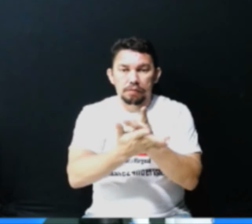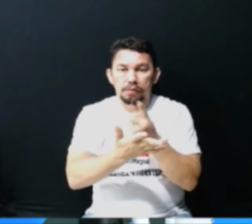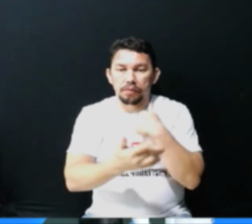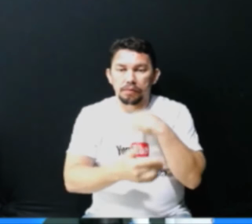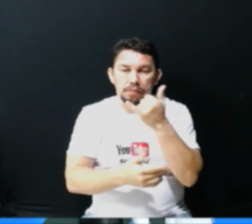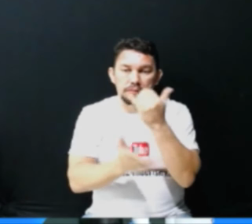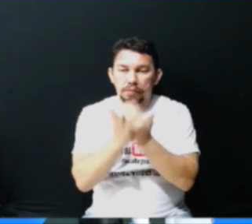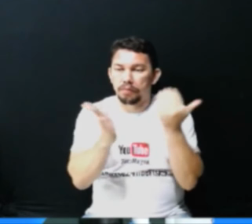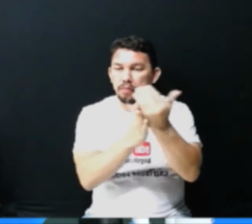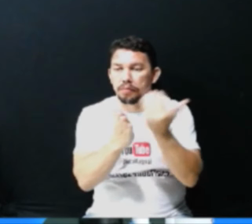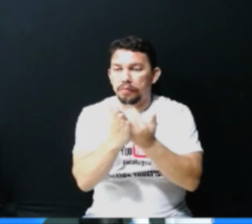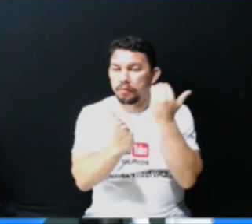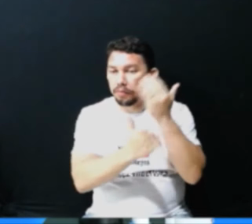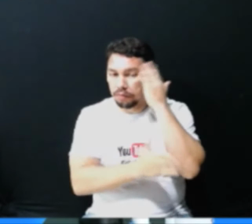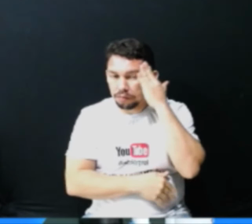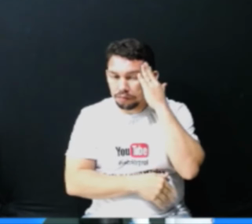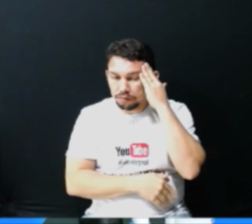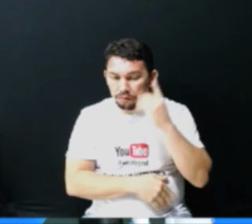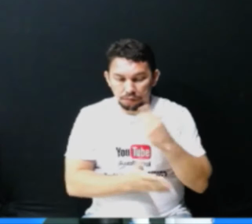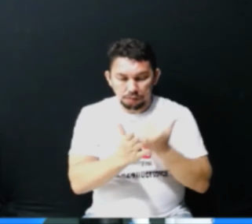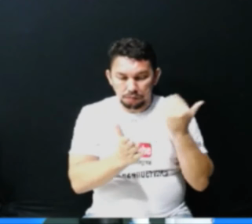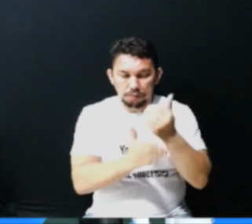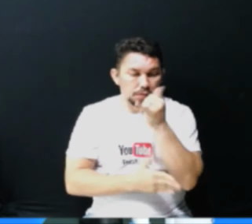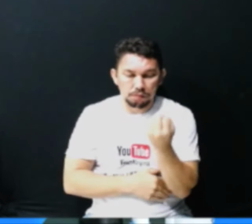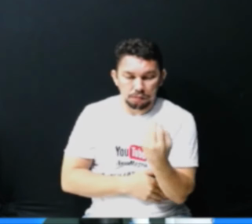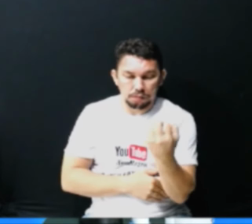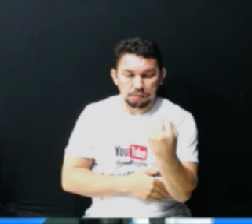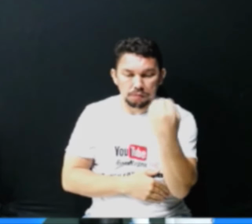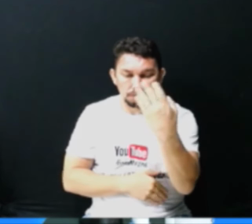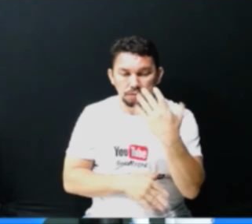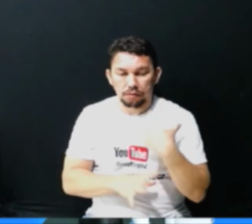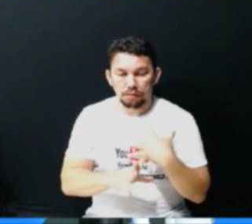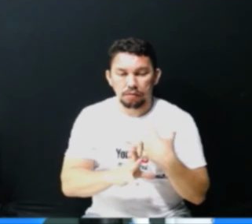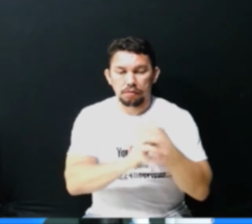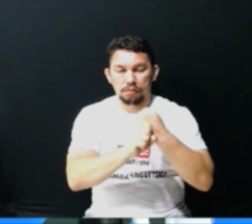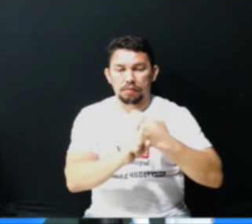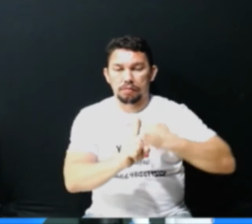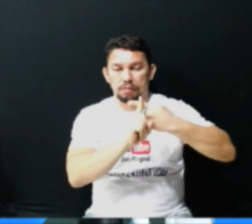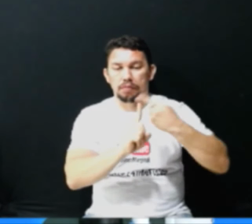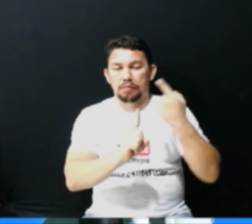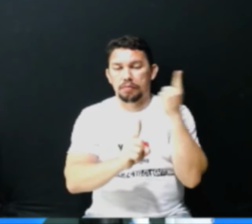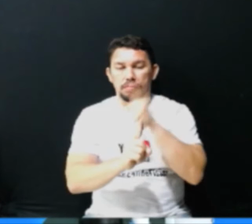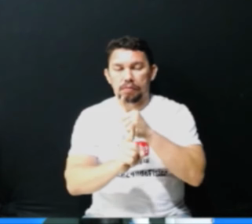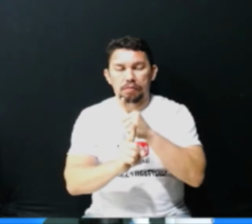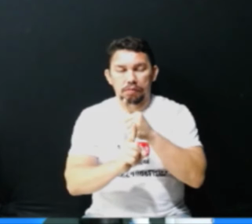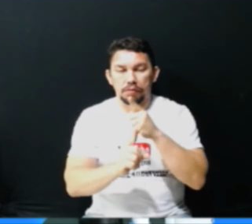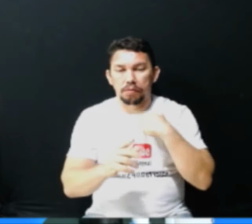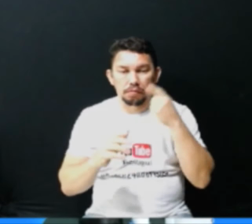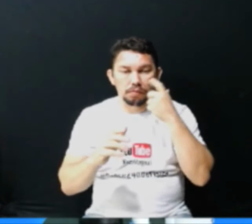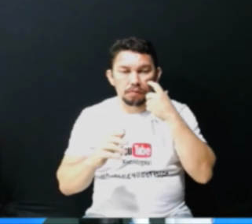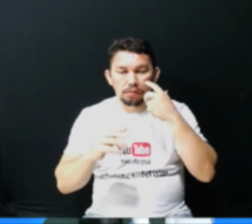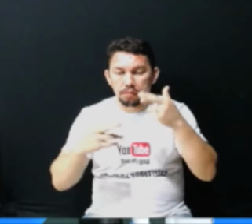ele entender que se tem cada vez mais corrente, você vai somando as correntes para ter a corrente total, em vez de ter aquela visão de